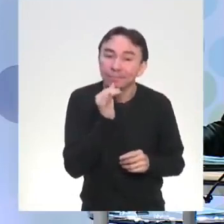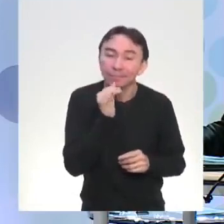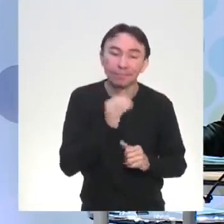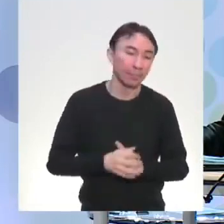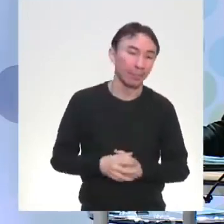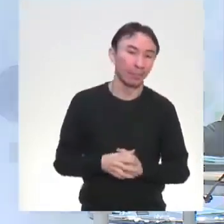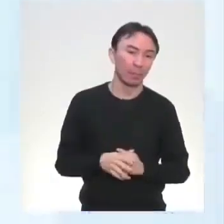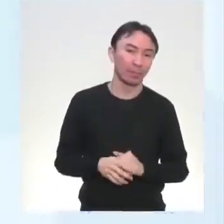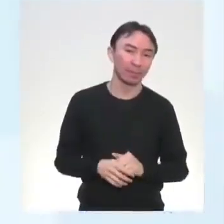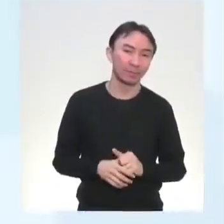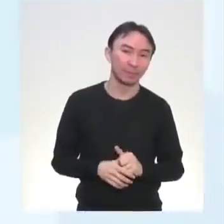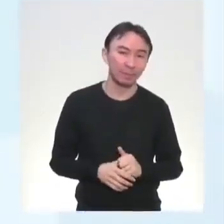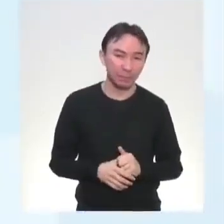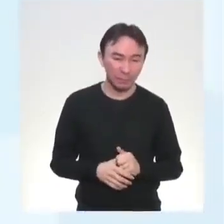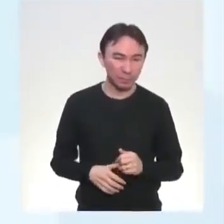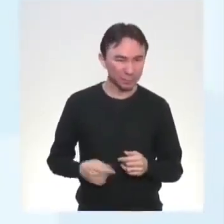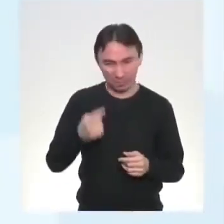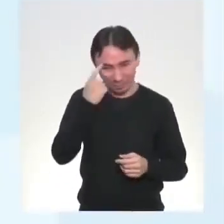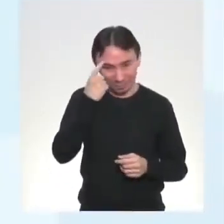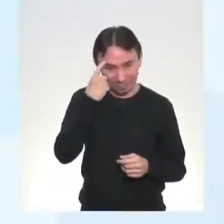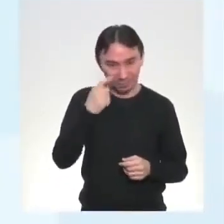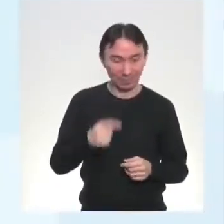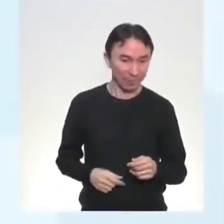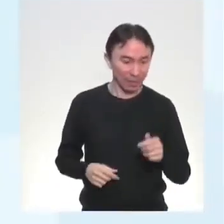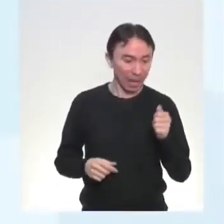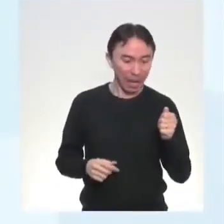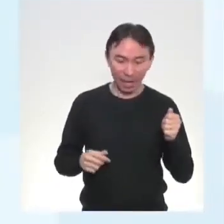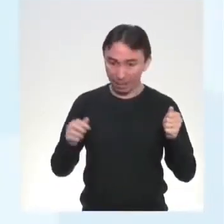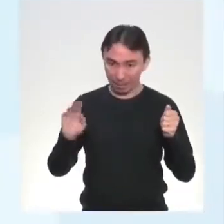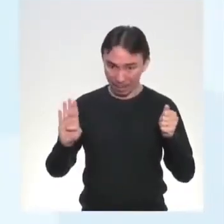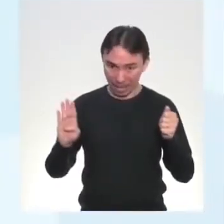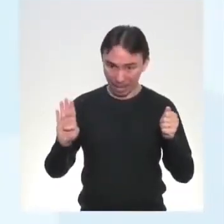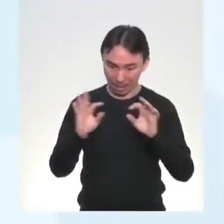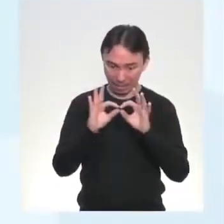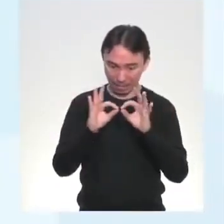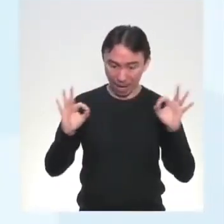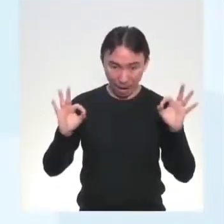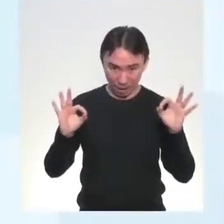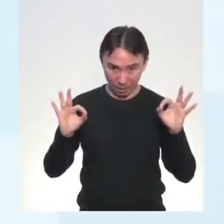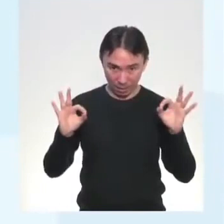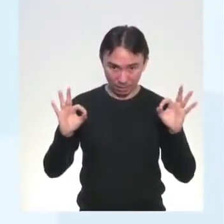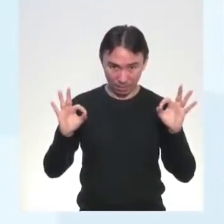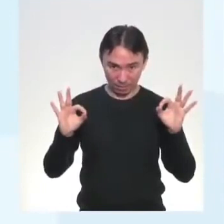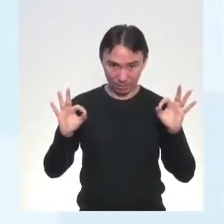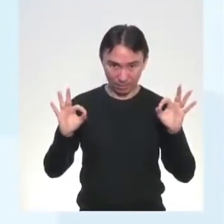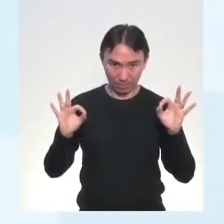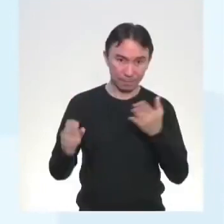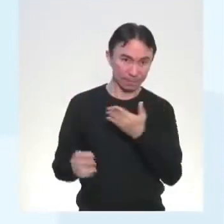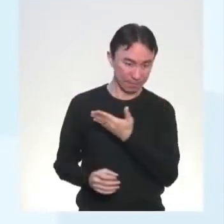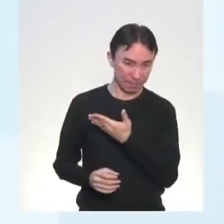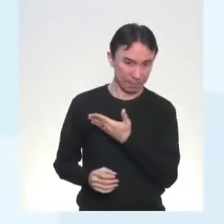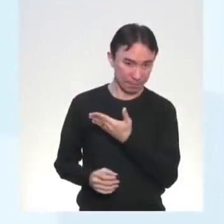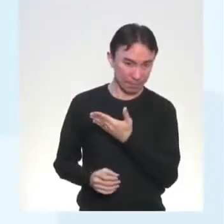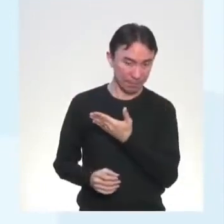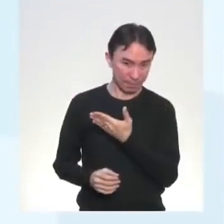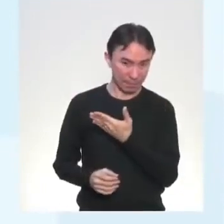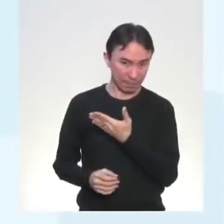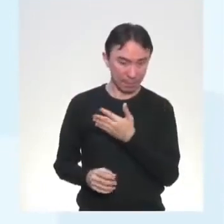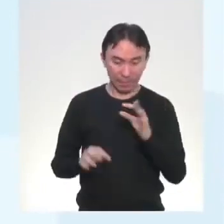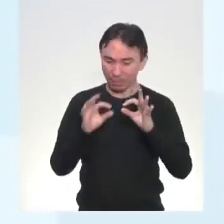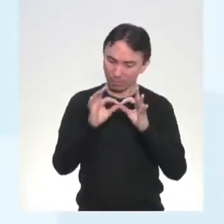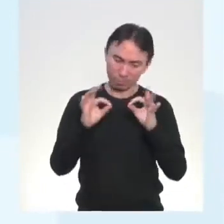olhadinha, olha só. Pensando ainda nesse segmento de reta que eu mostrei para vocês, ó, o segmento vai se chamar,